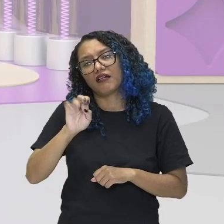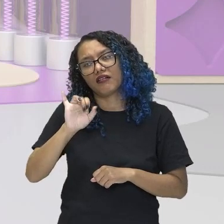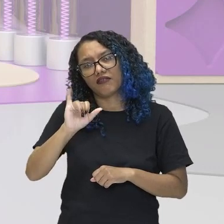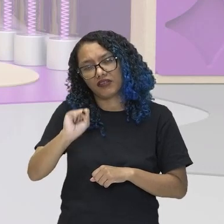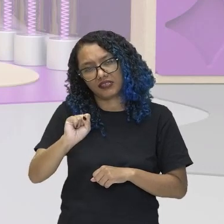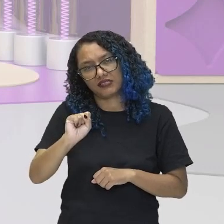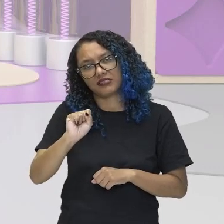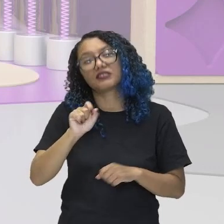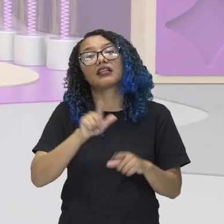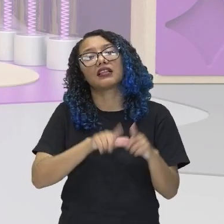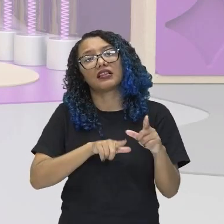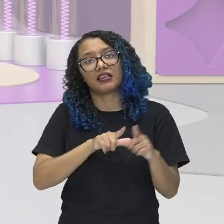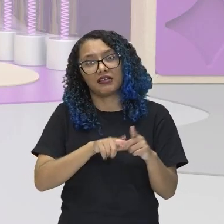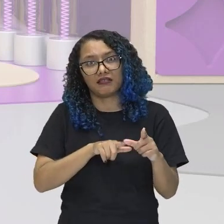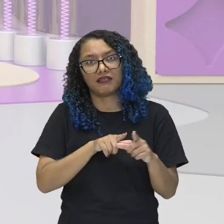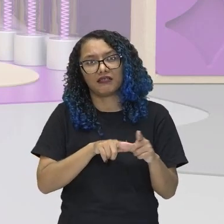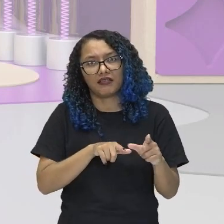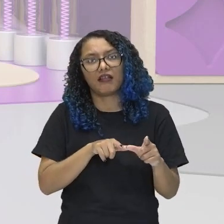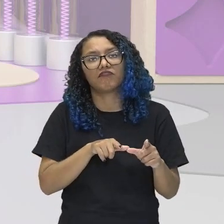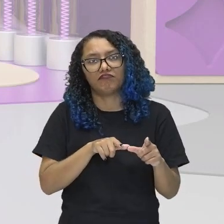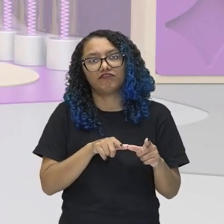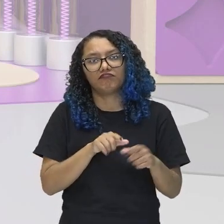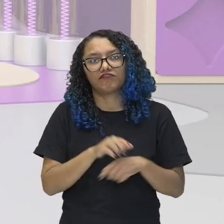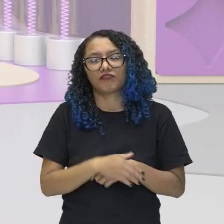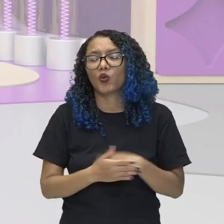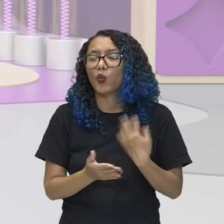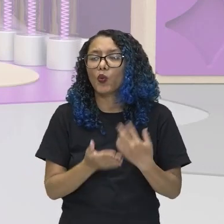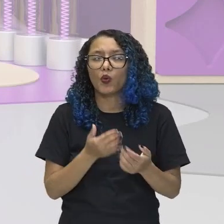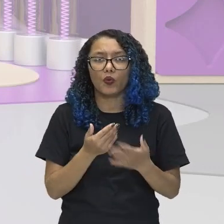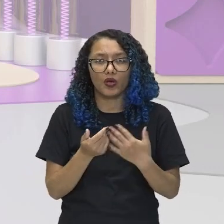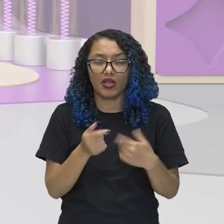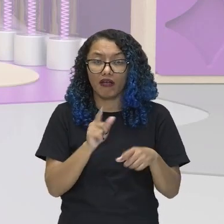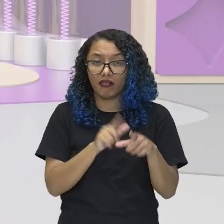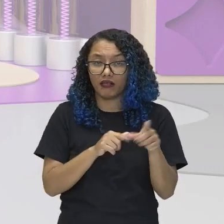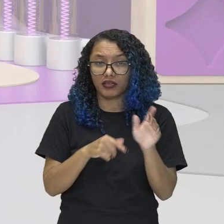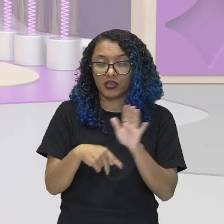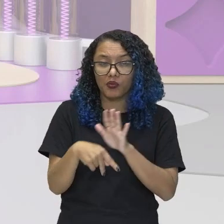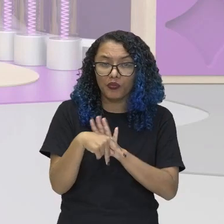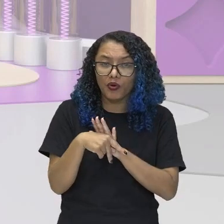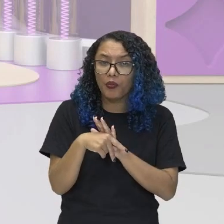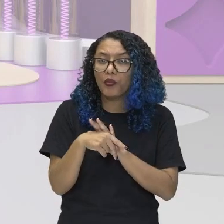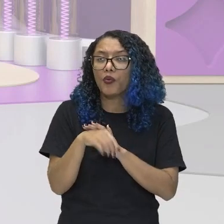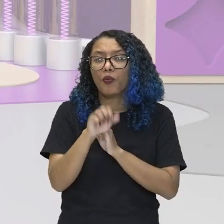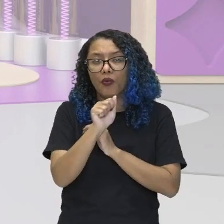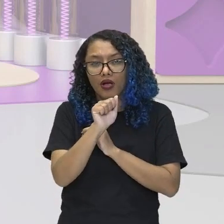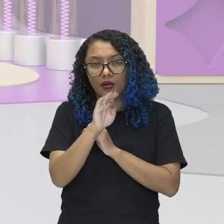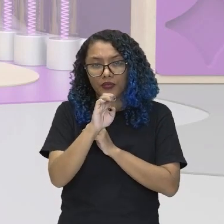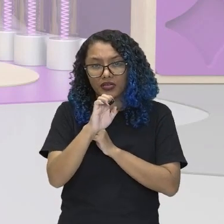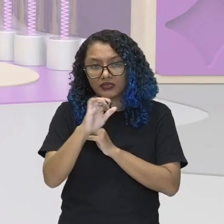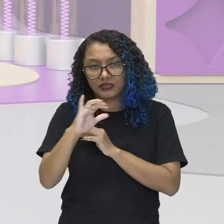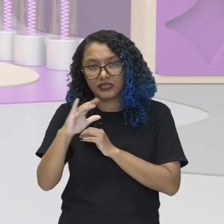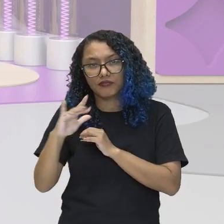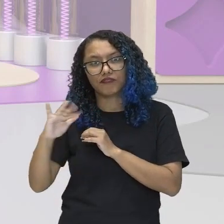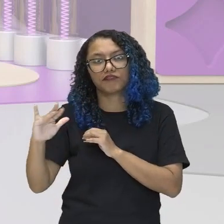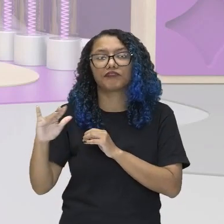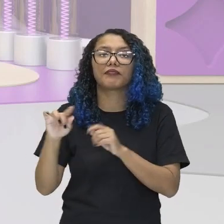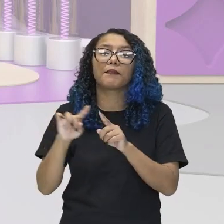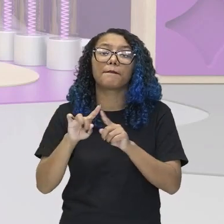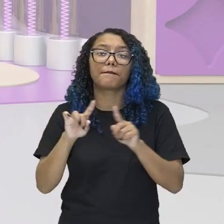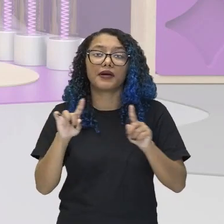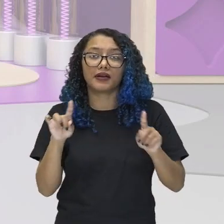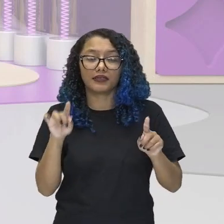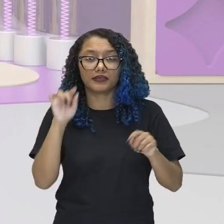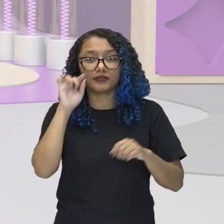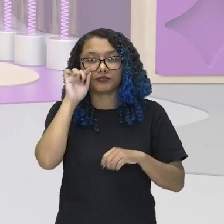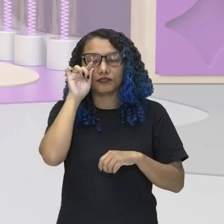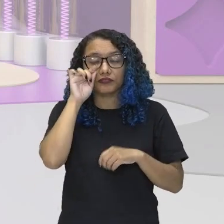uma variável é qualquer letra do nosso alfabeto. No entanto, as